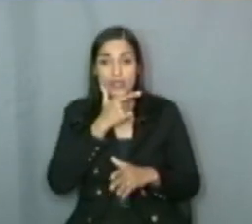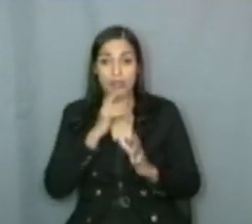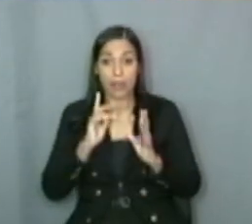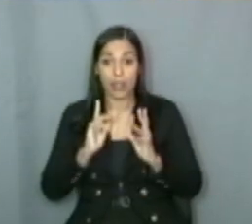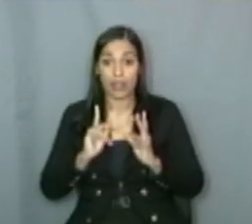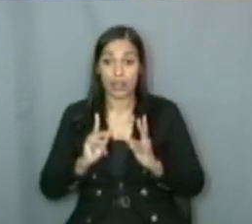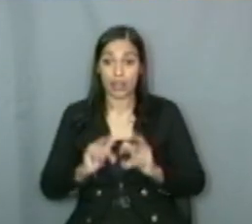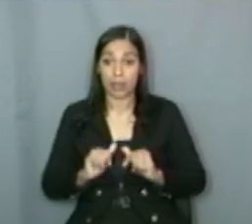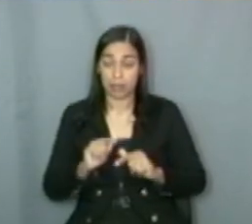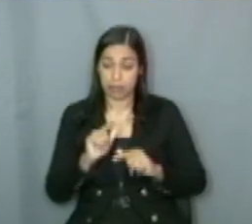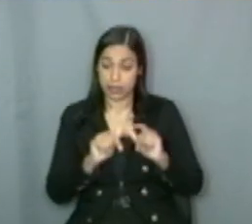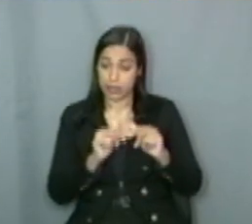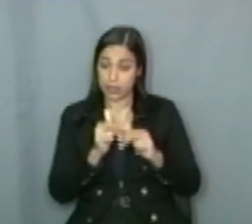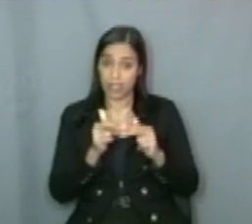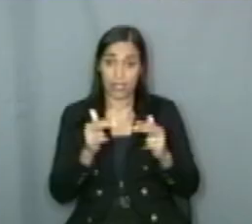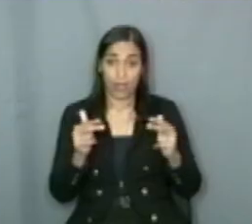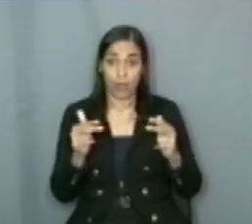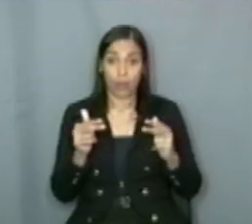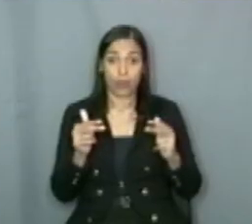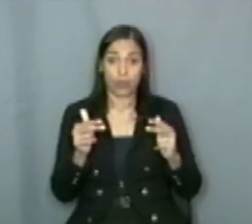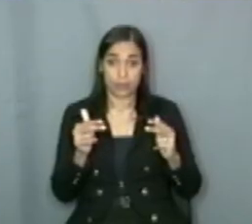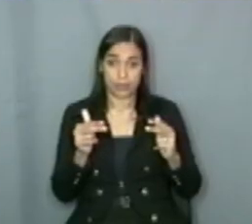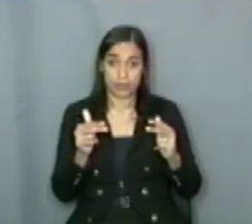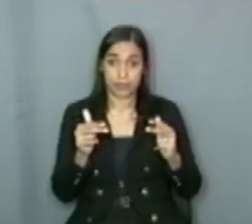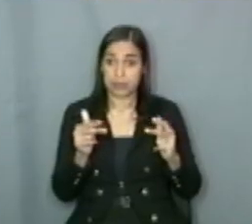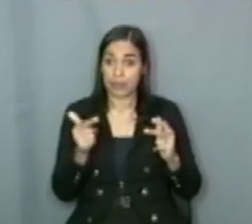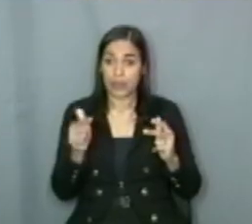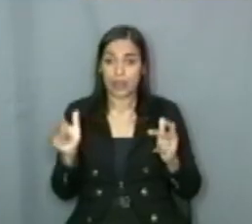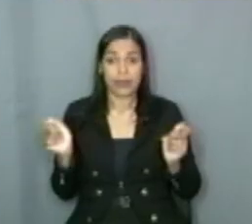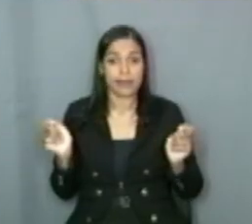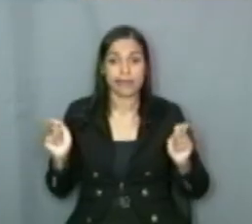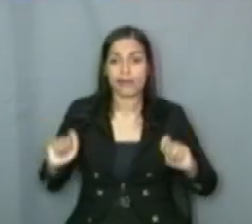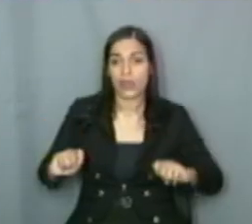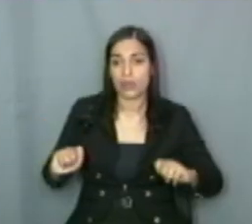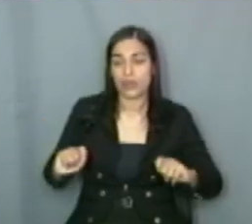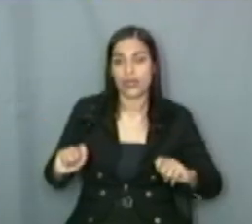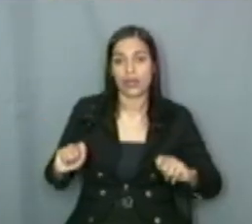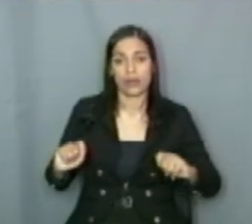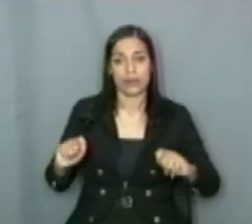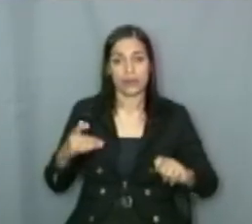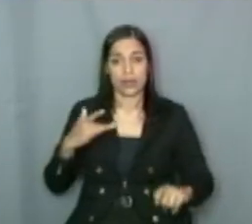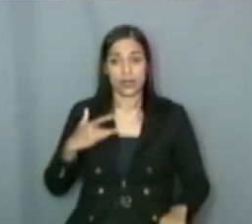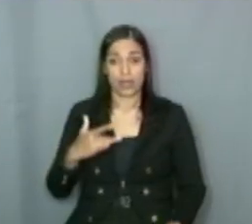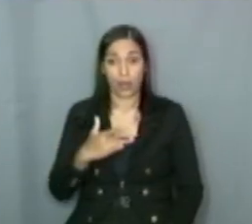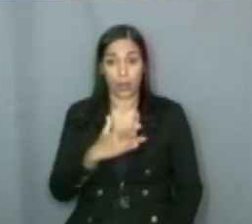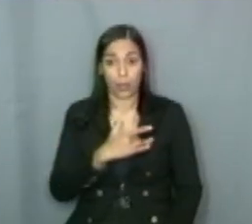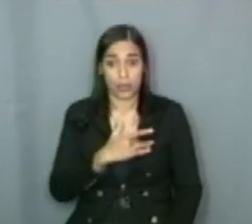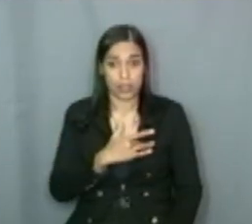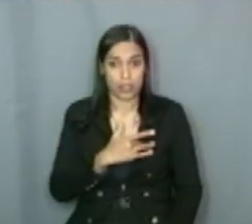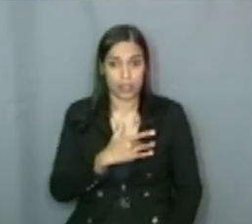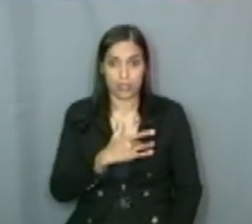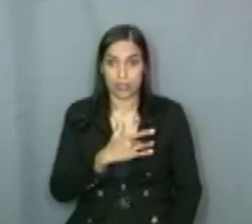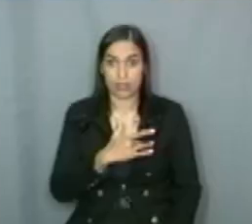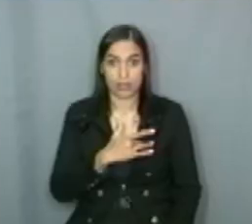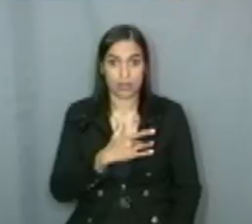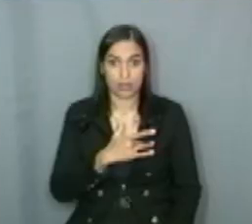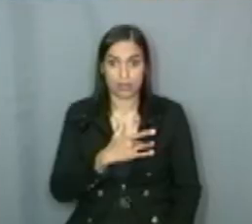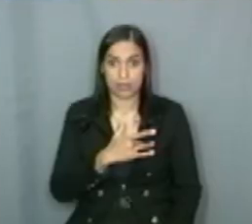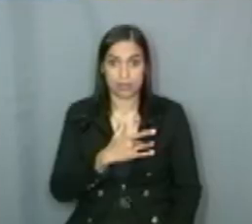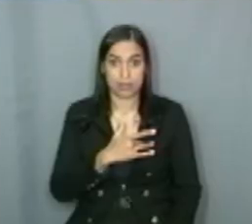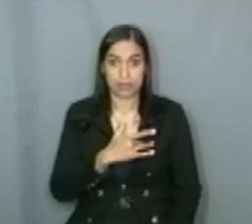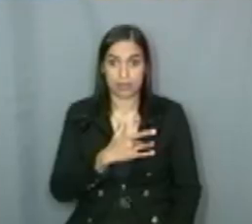esterilizar material, está sem condição sanitária, sem condição de saúde. Aonde isso entra na cabeça de